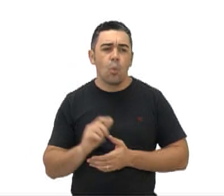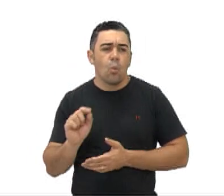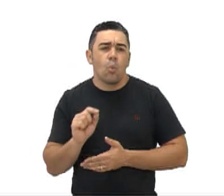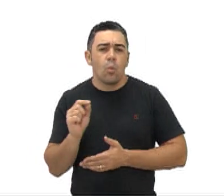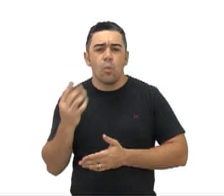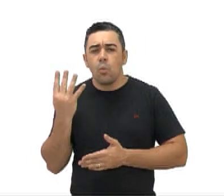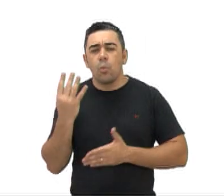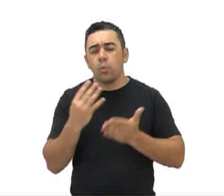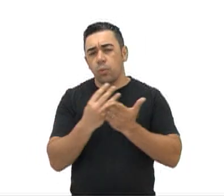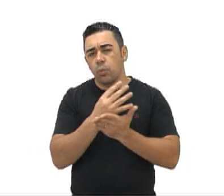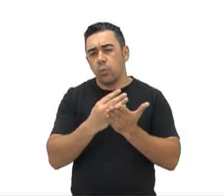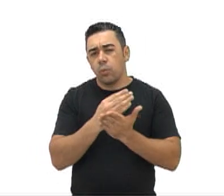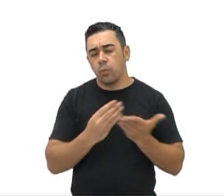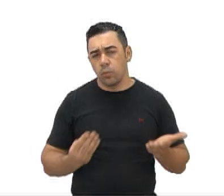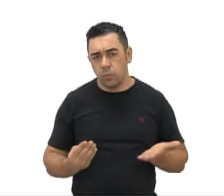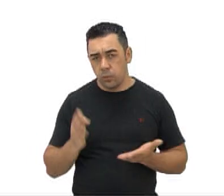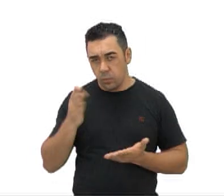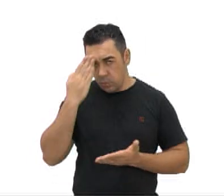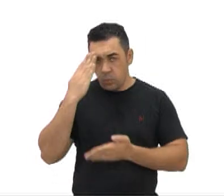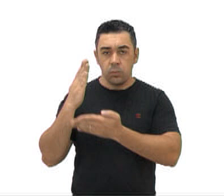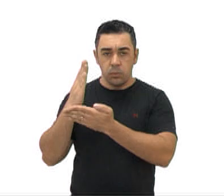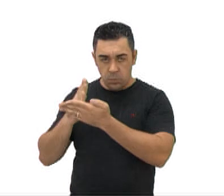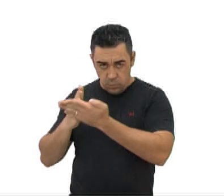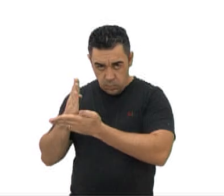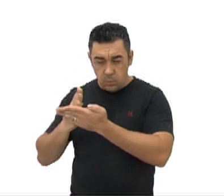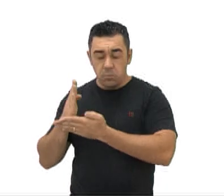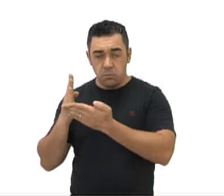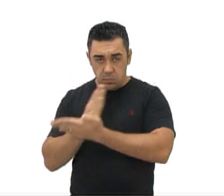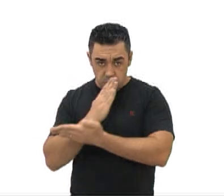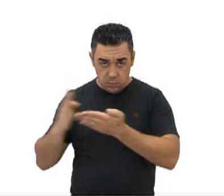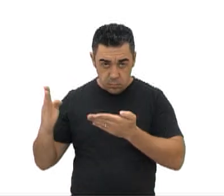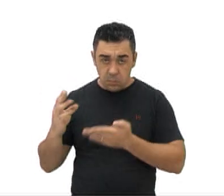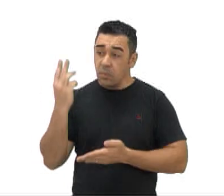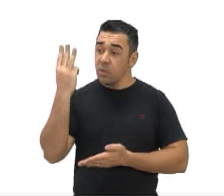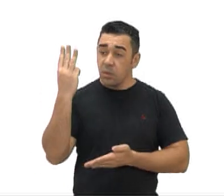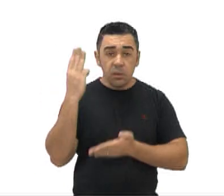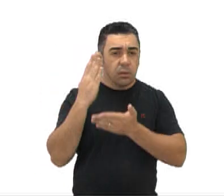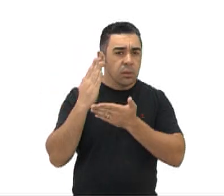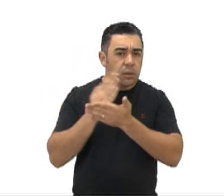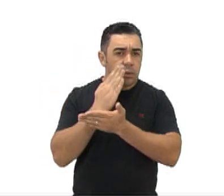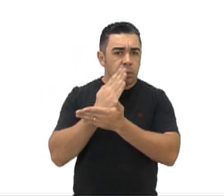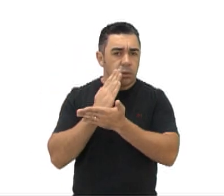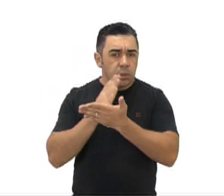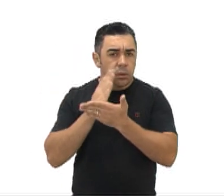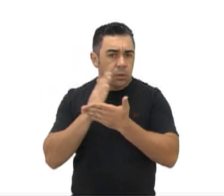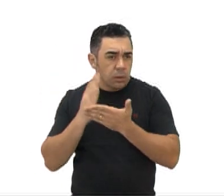quarta parte? A metade a gente já entendeu, que a gente consegue dividir por 2.